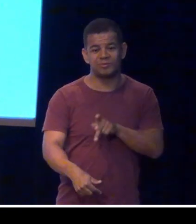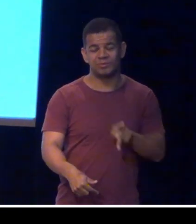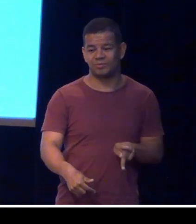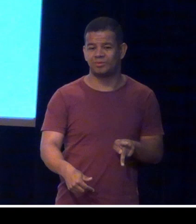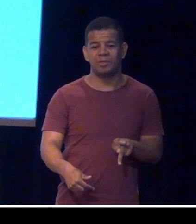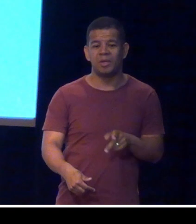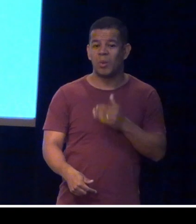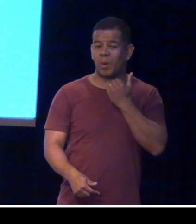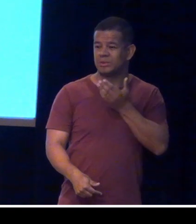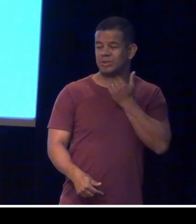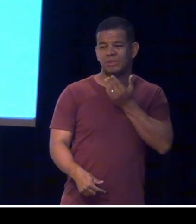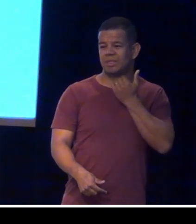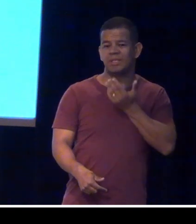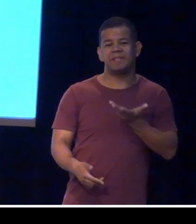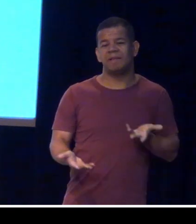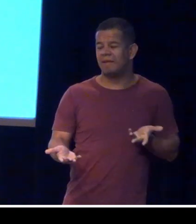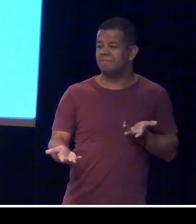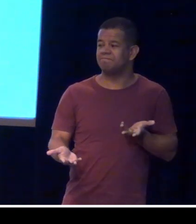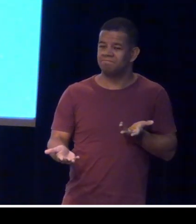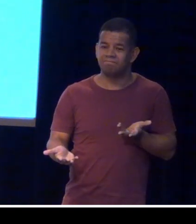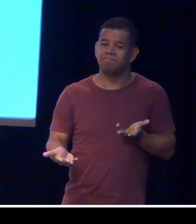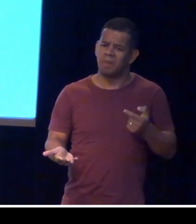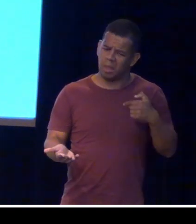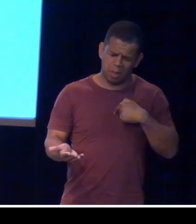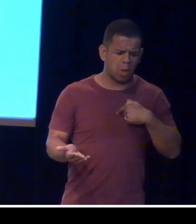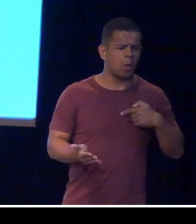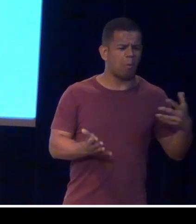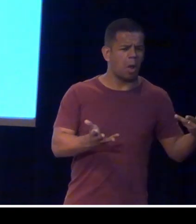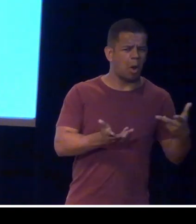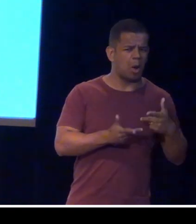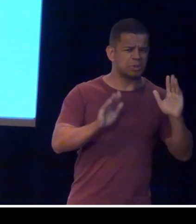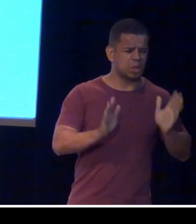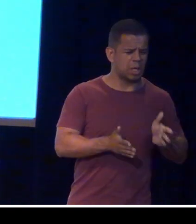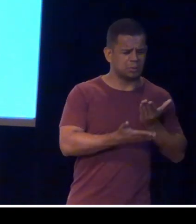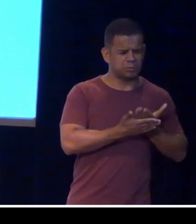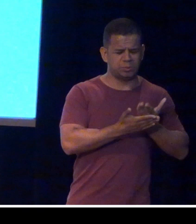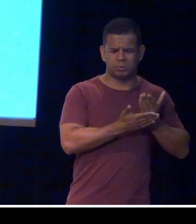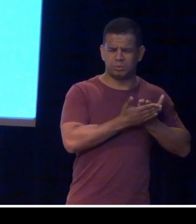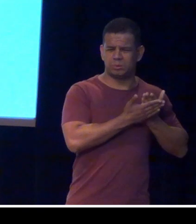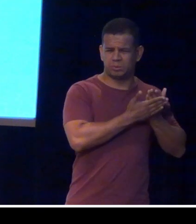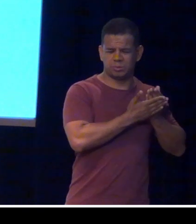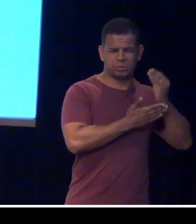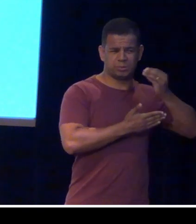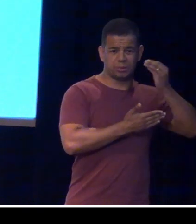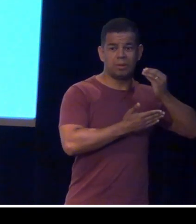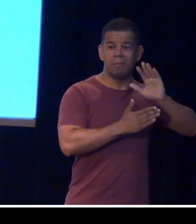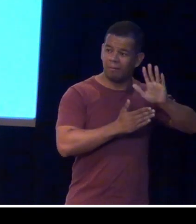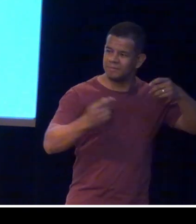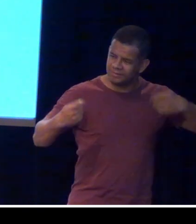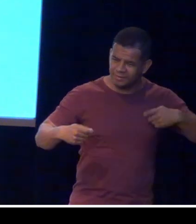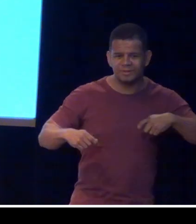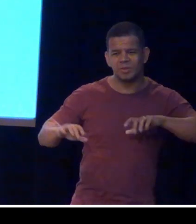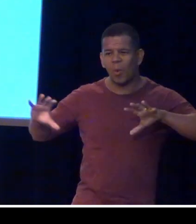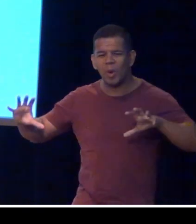Não adianta eu ter um Prezi maravilhoso se eu não tiver uma atitude de construção